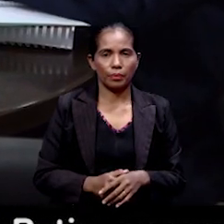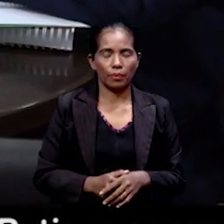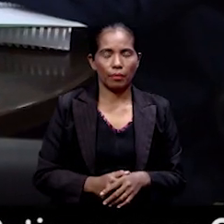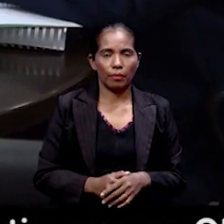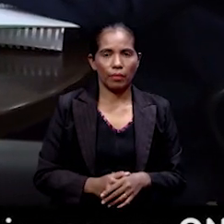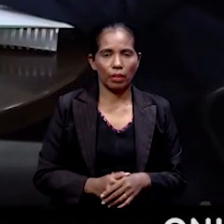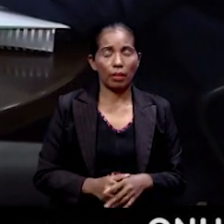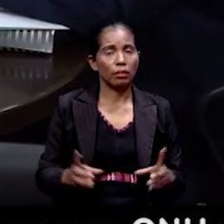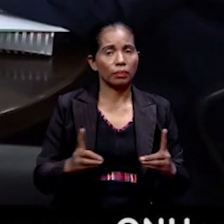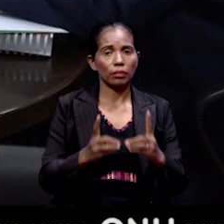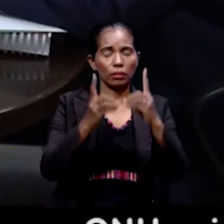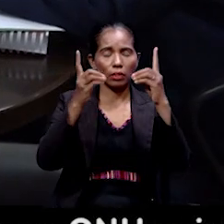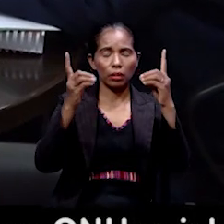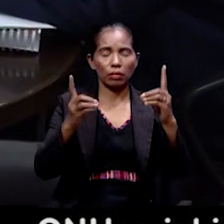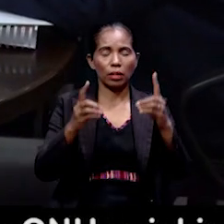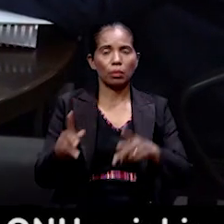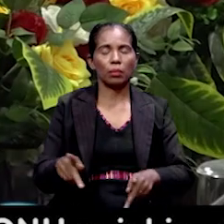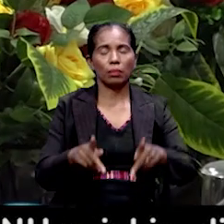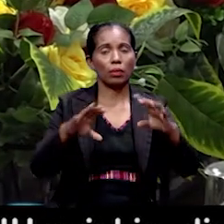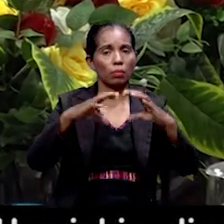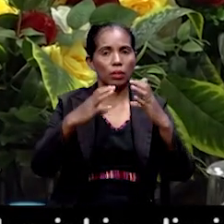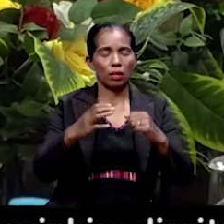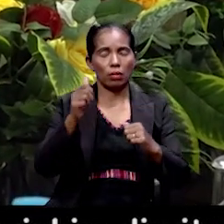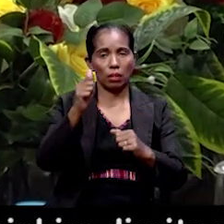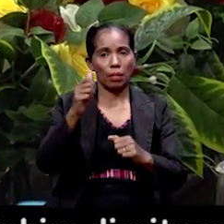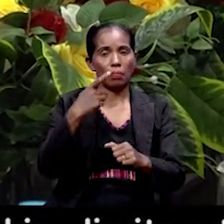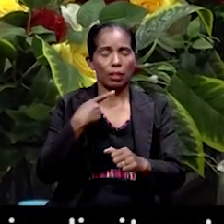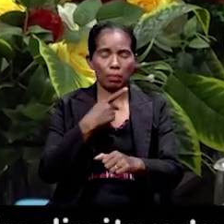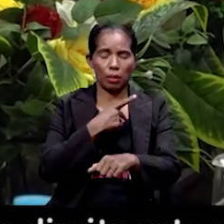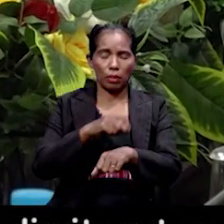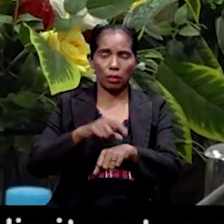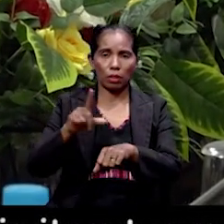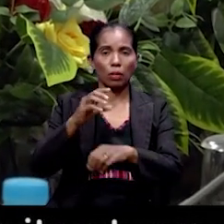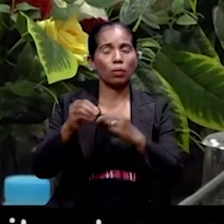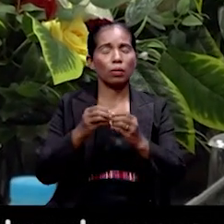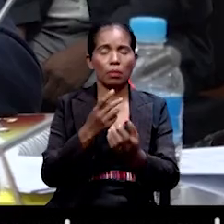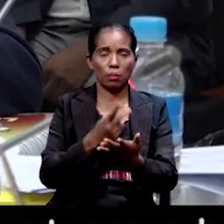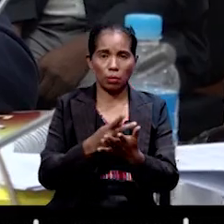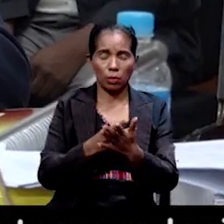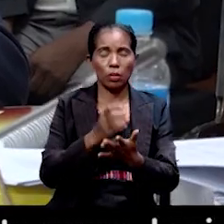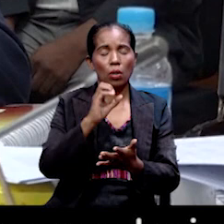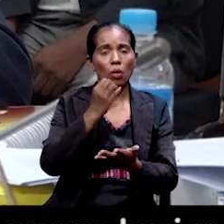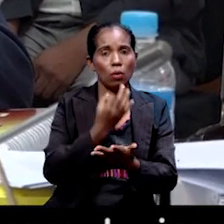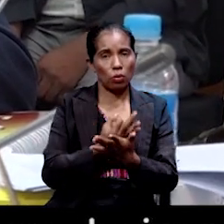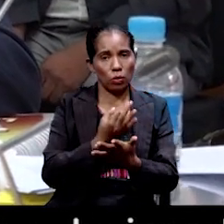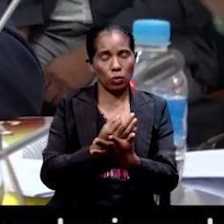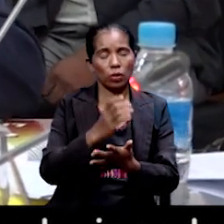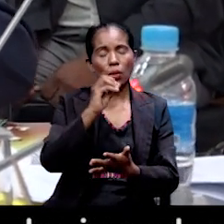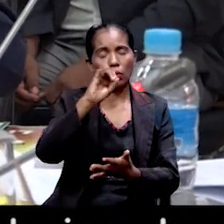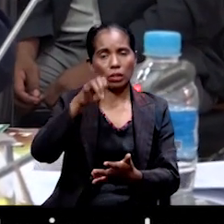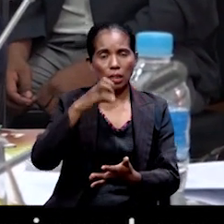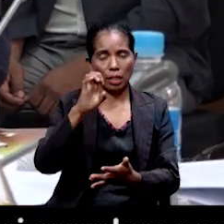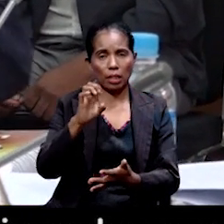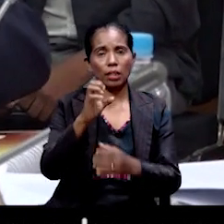Foi em audiência pública a Comissão ao Parlamento Nacional com a apreciação proposta Orçamento Geral Estado de Tinangrihungrua, Ronulo Resin